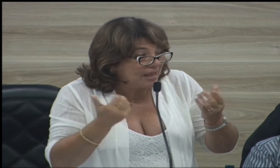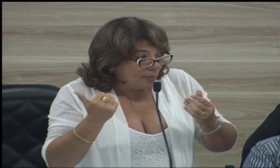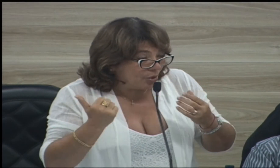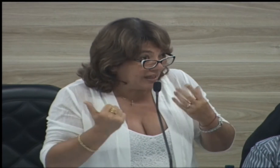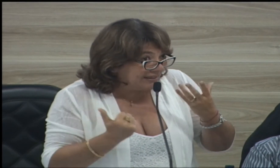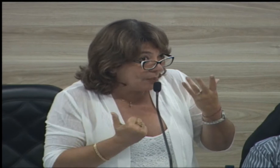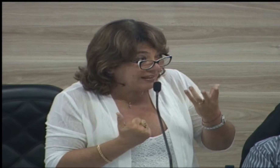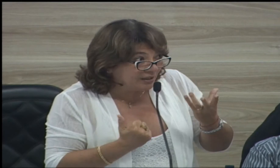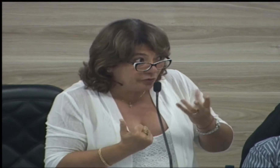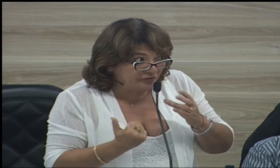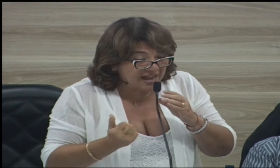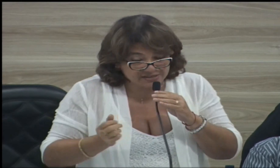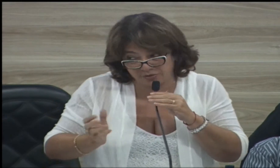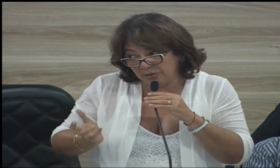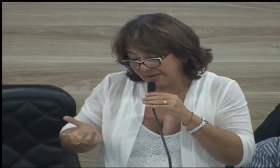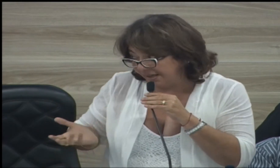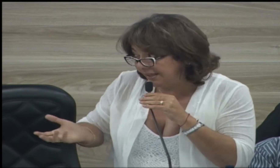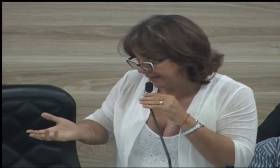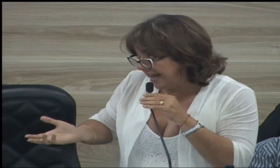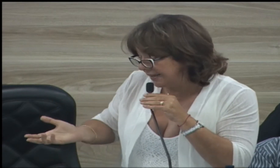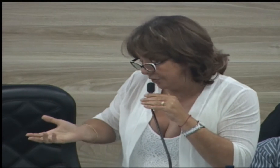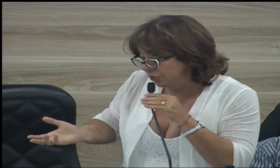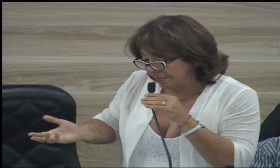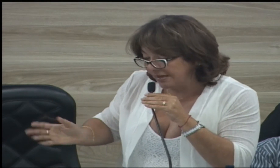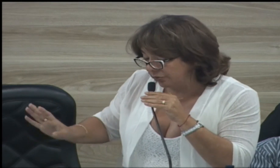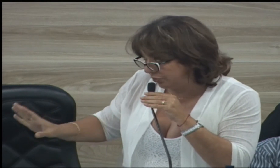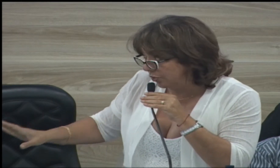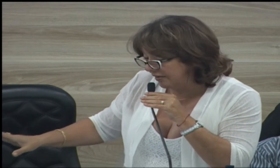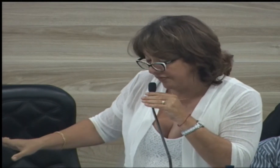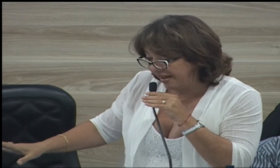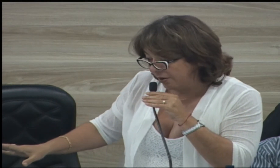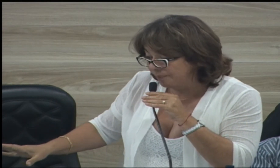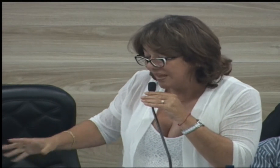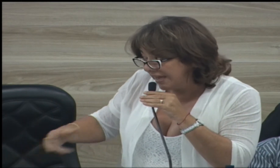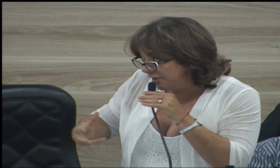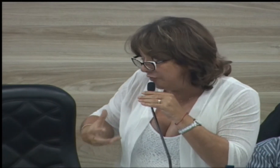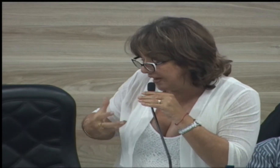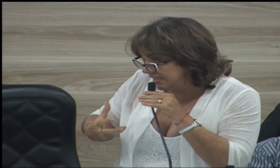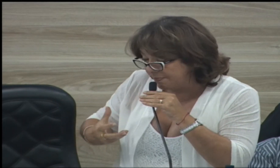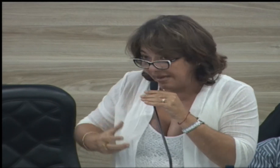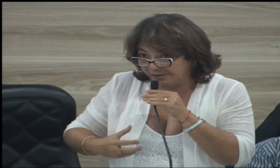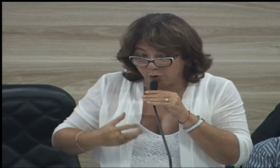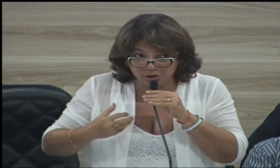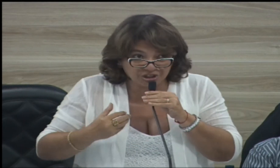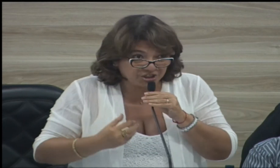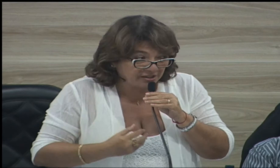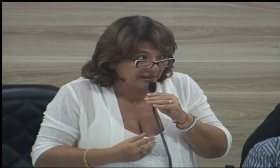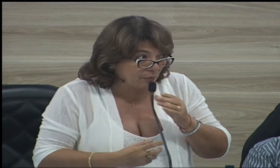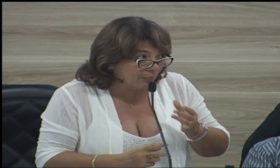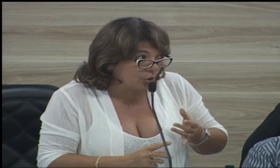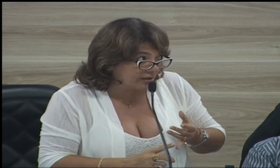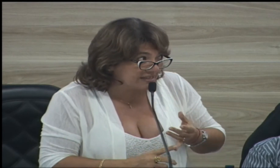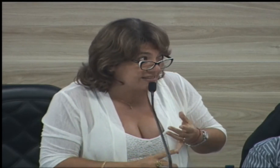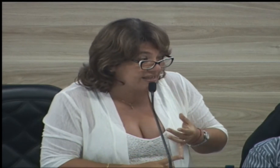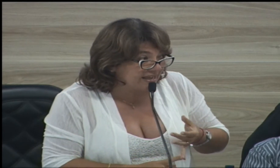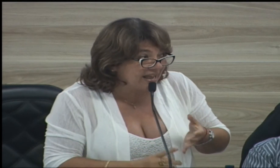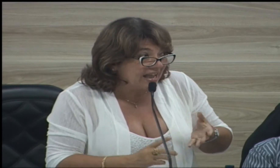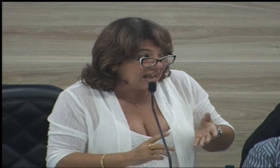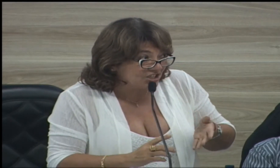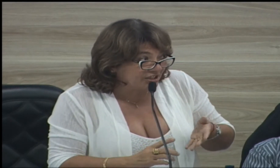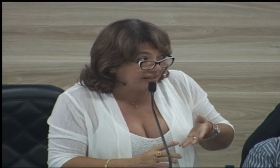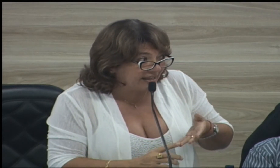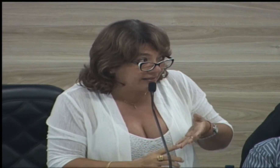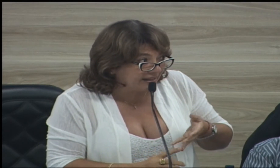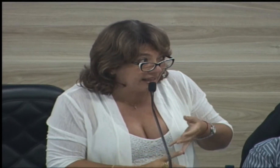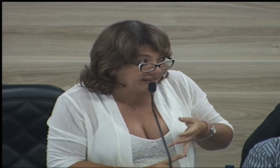pública, porque não é tão fácil dar uma canetada, doutor Rafael. Infelizmente, hoje a gente tem uma burocracia,